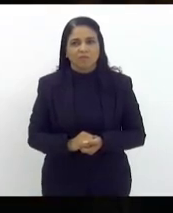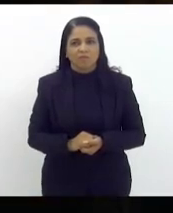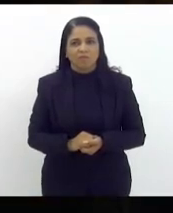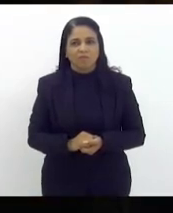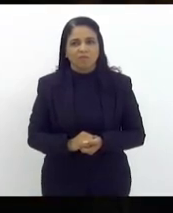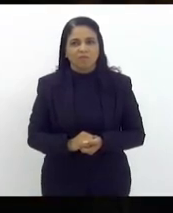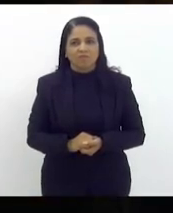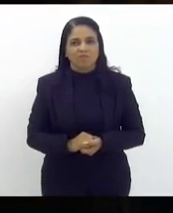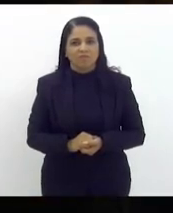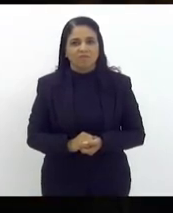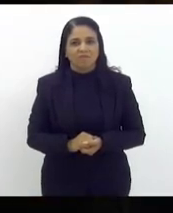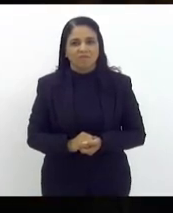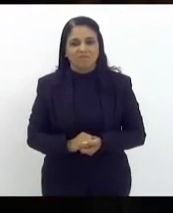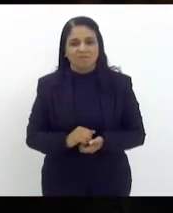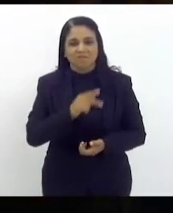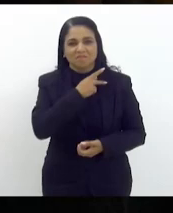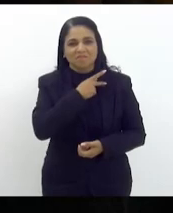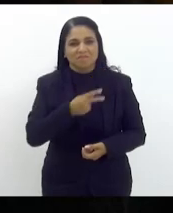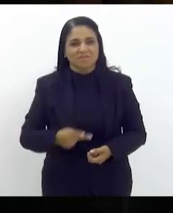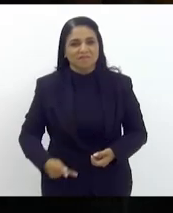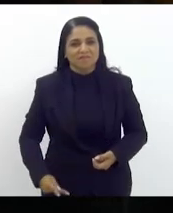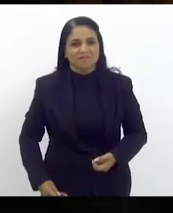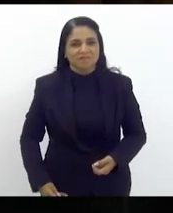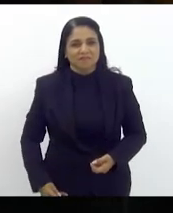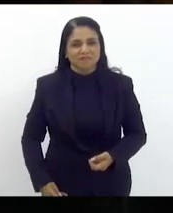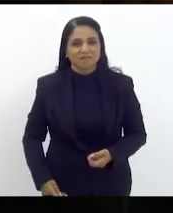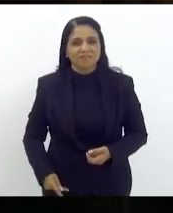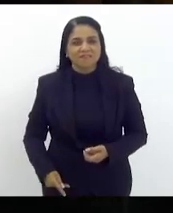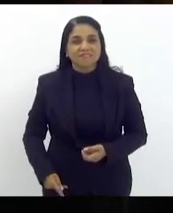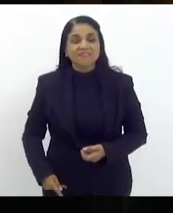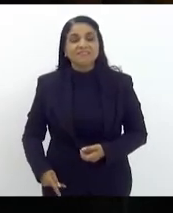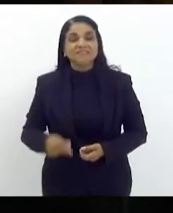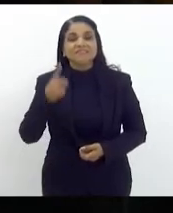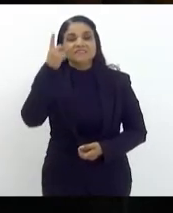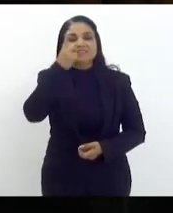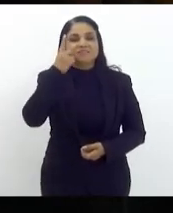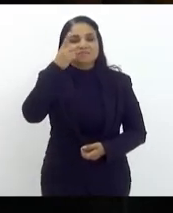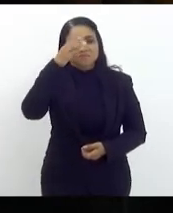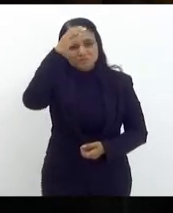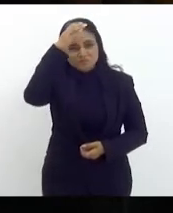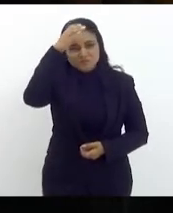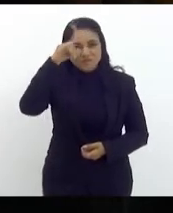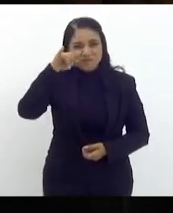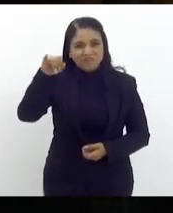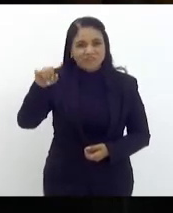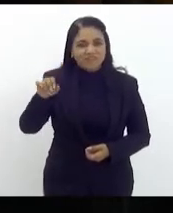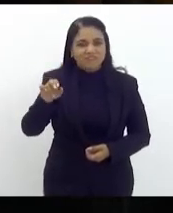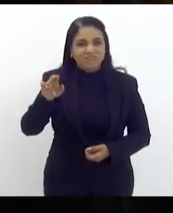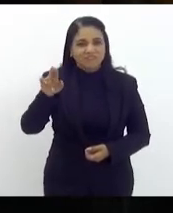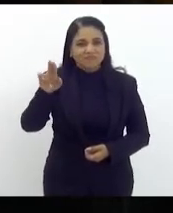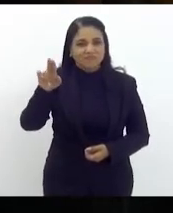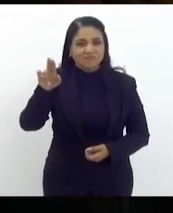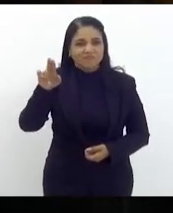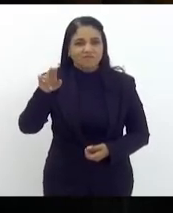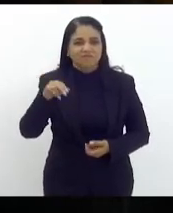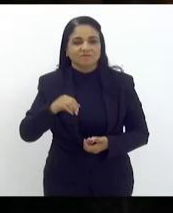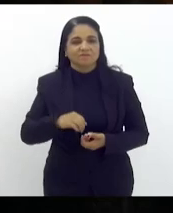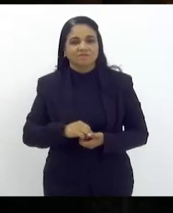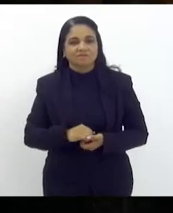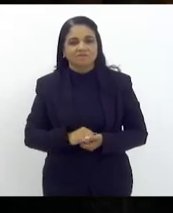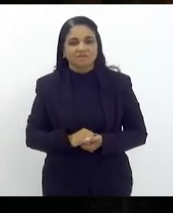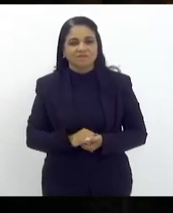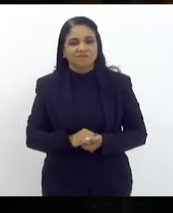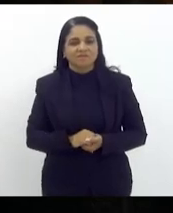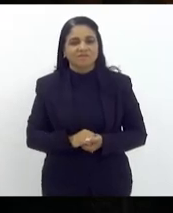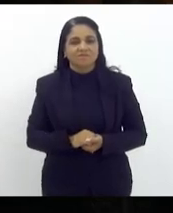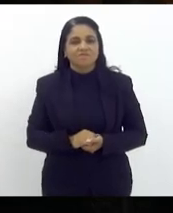senhora presidente deputada tia Ju senhoras